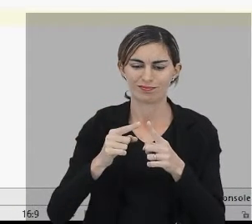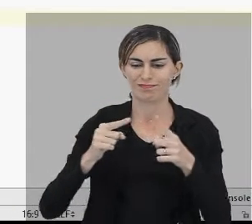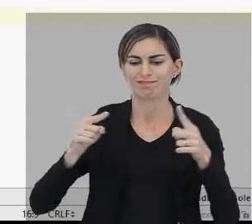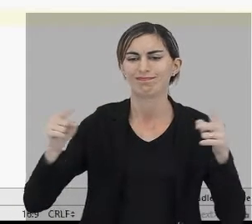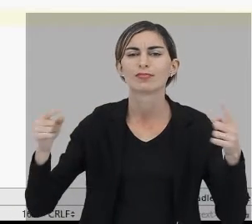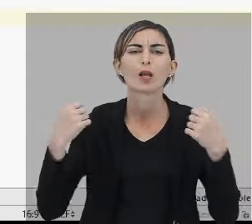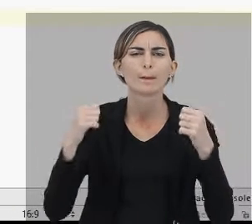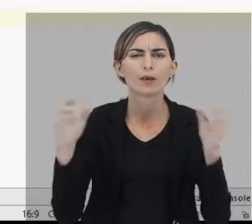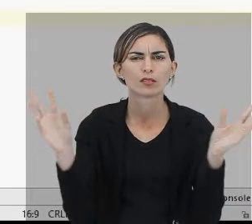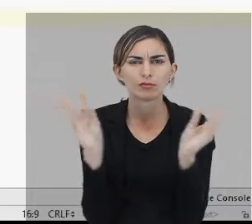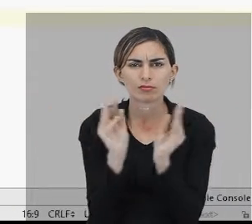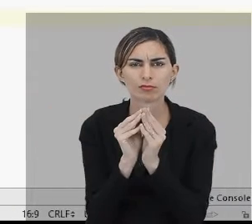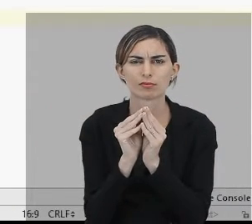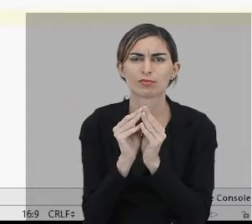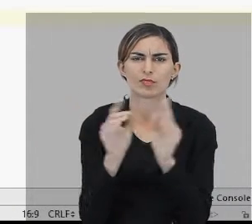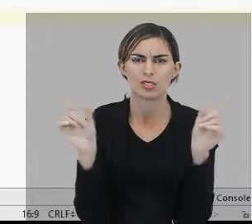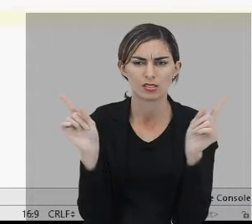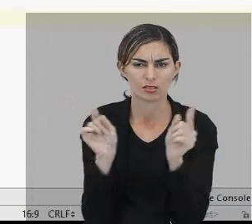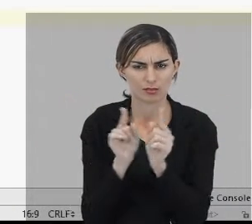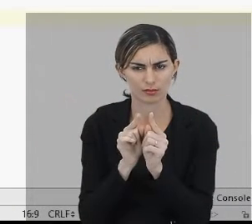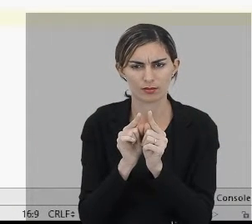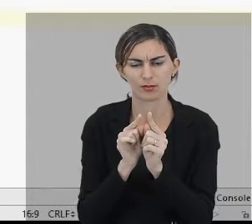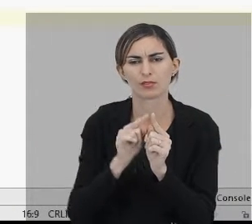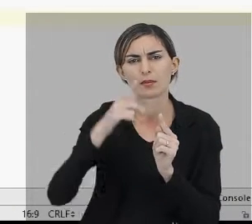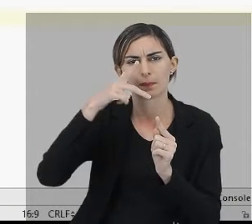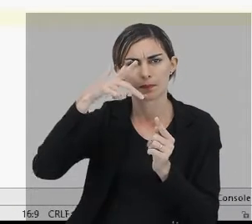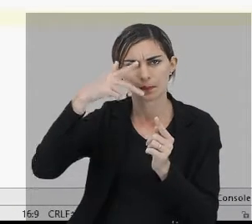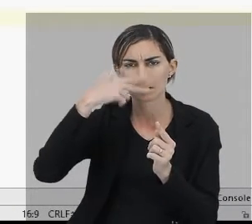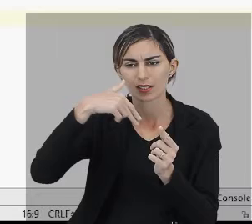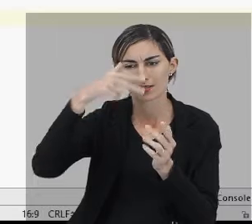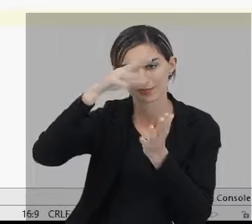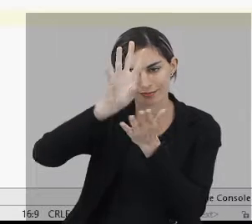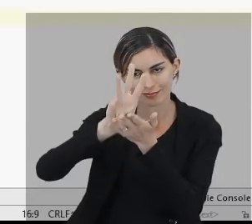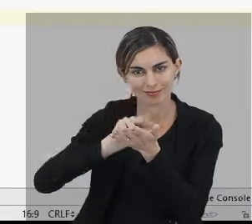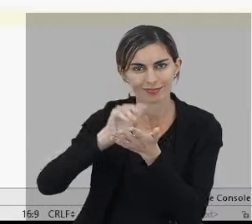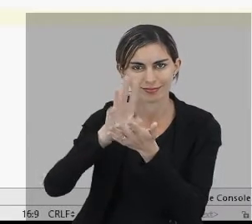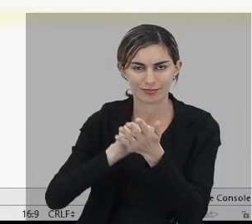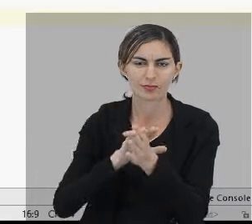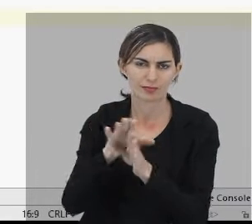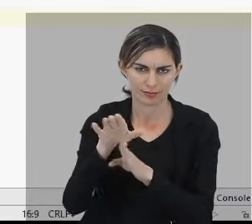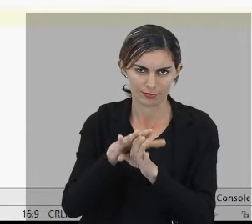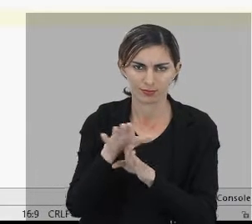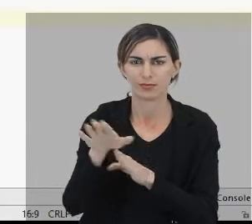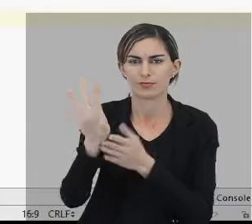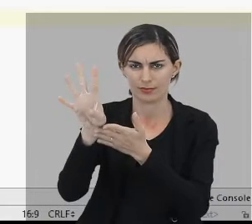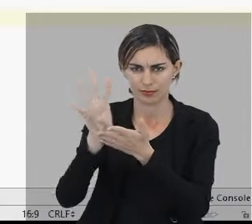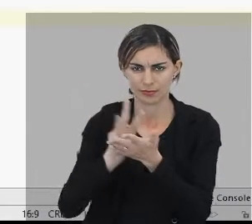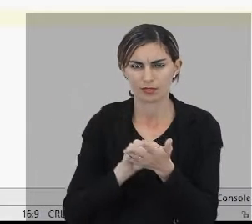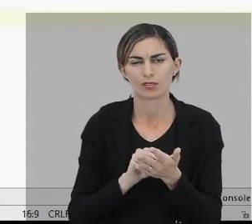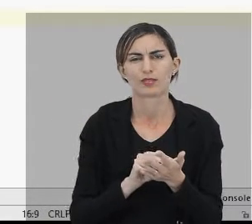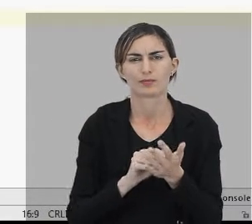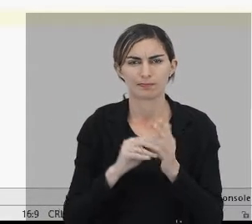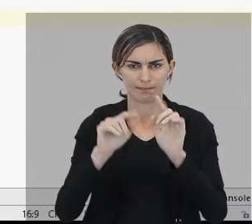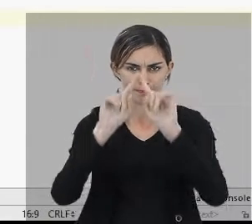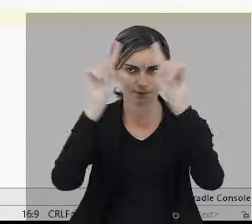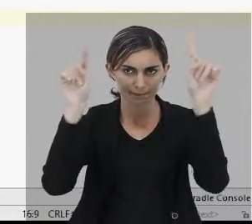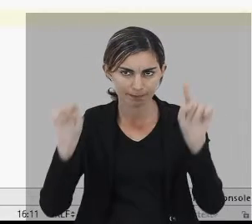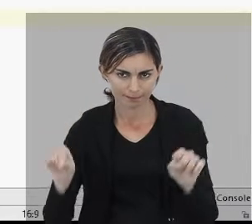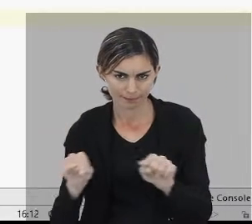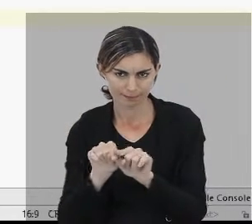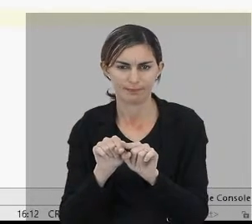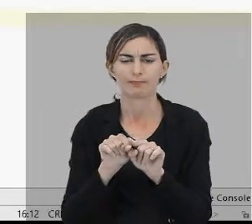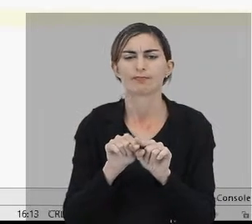posso simplificar através do laço de repetição. É muito mais aconselhável. Então a estrutura